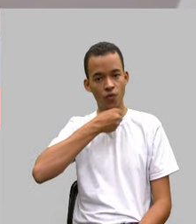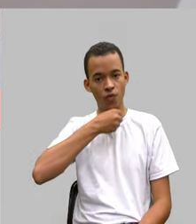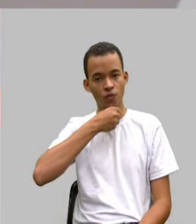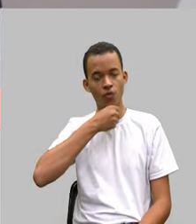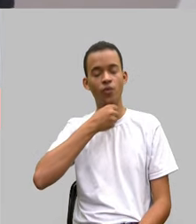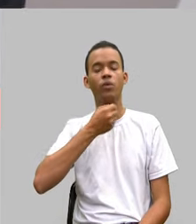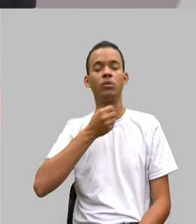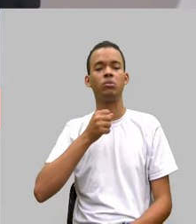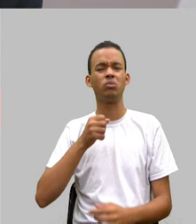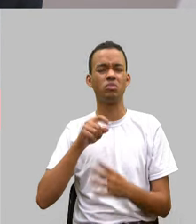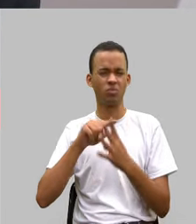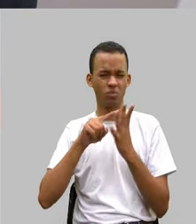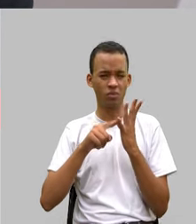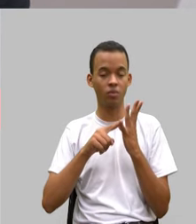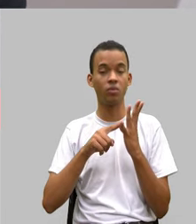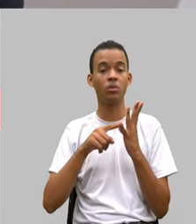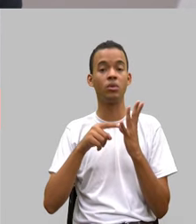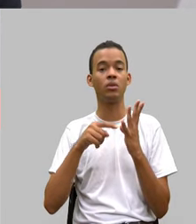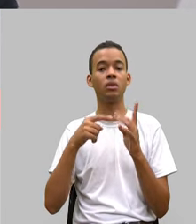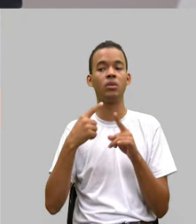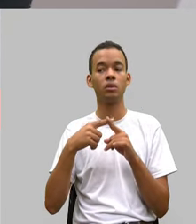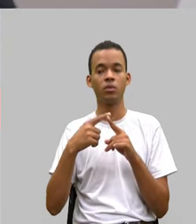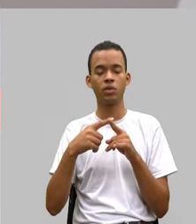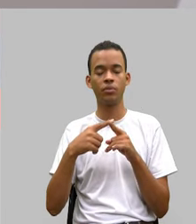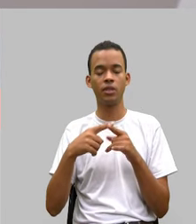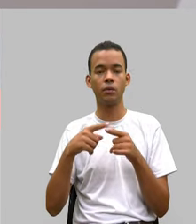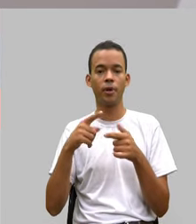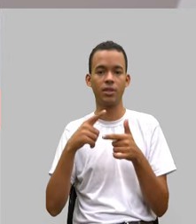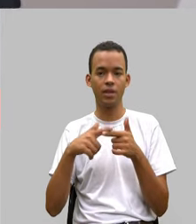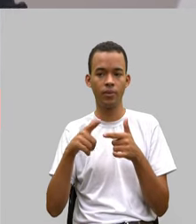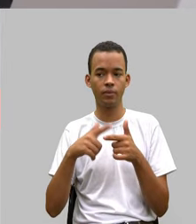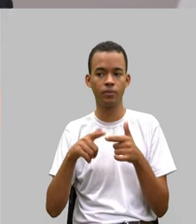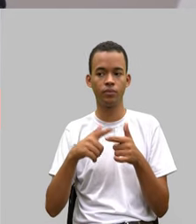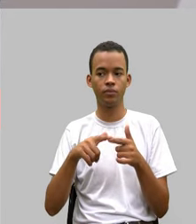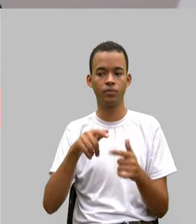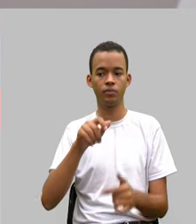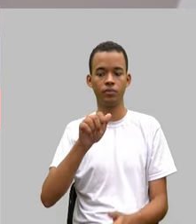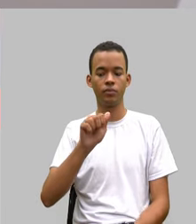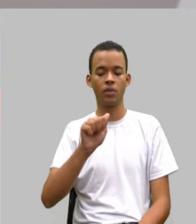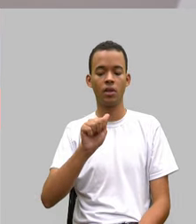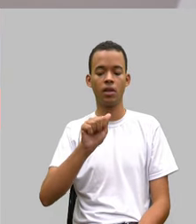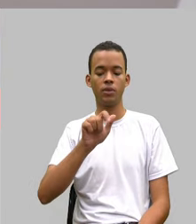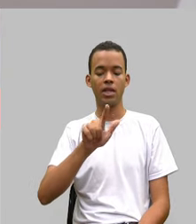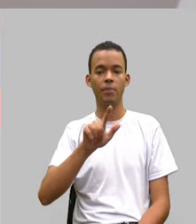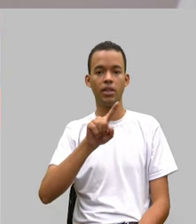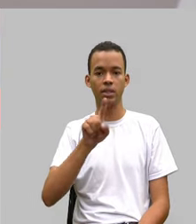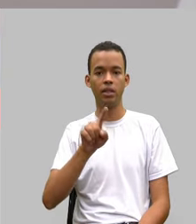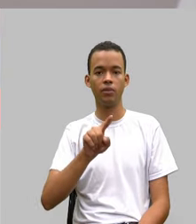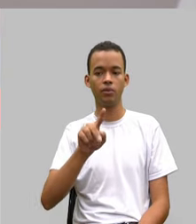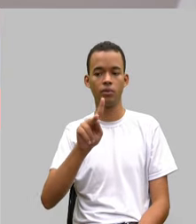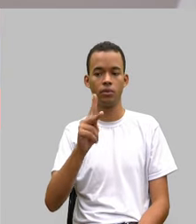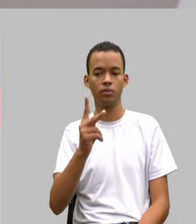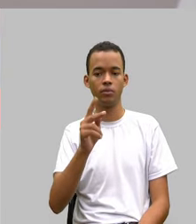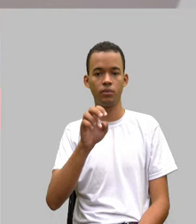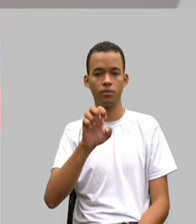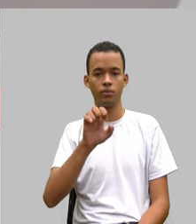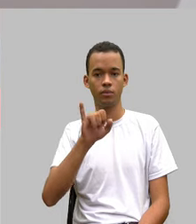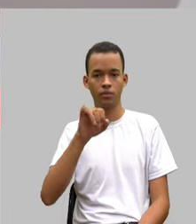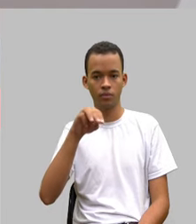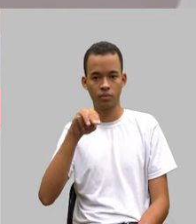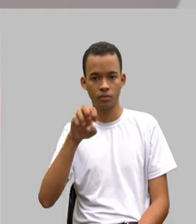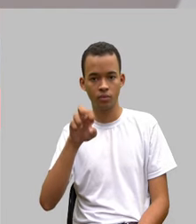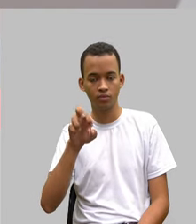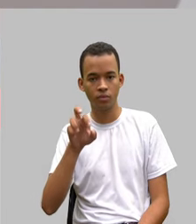alopática tradicional e com os efeitos colaterais adversos desse tratamento o meu irmão